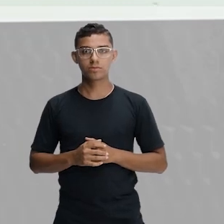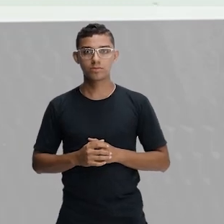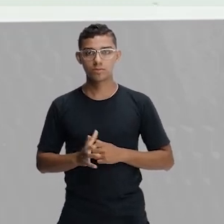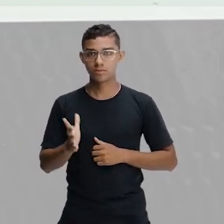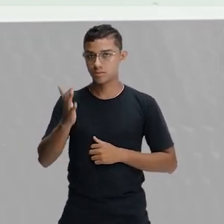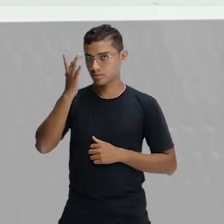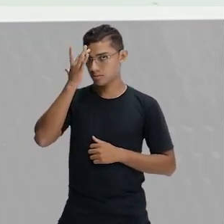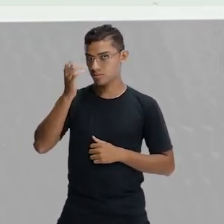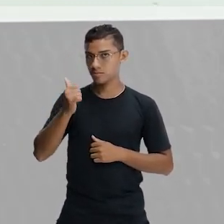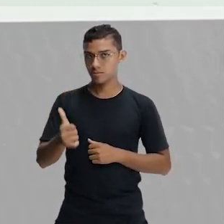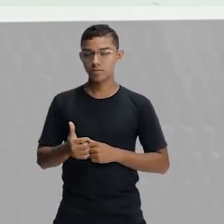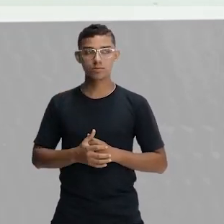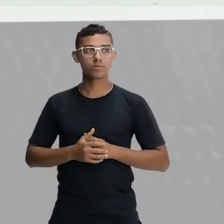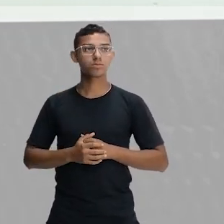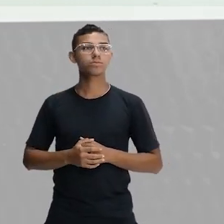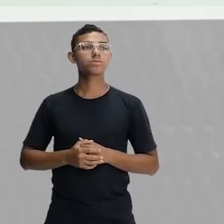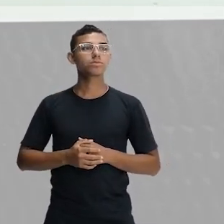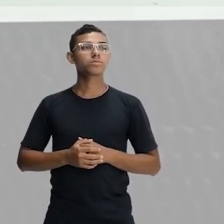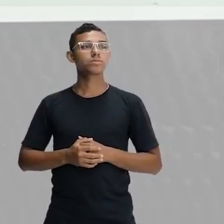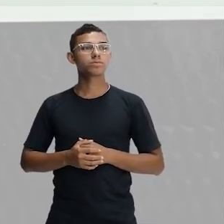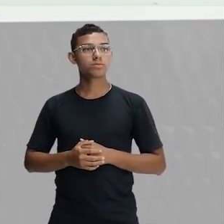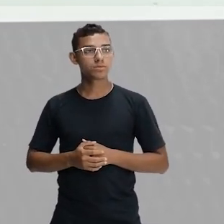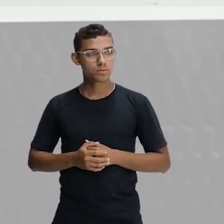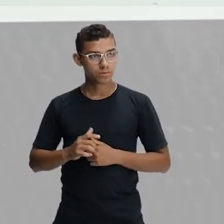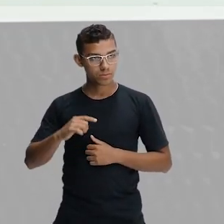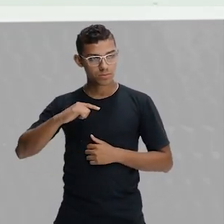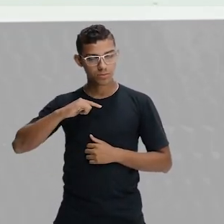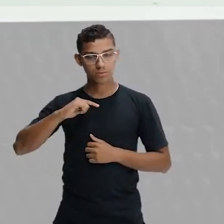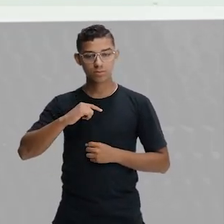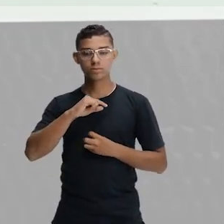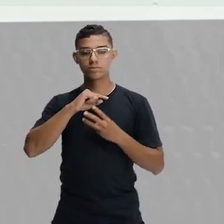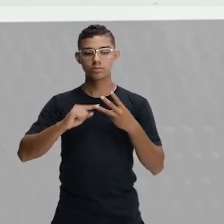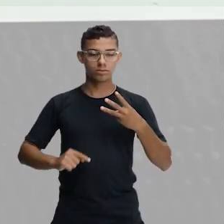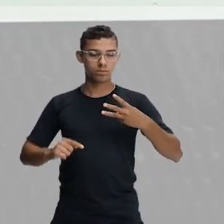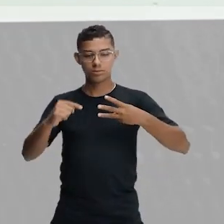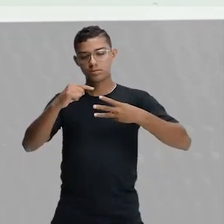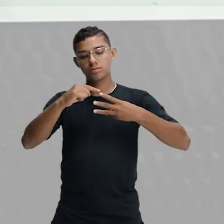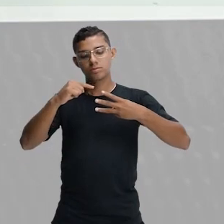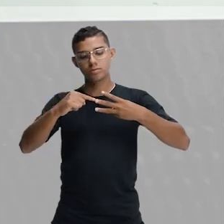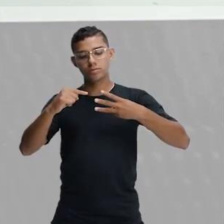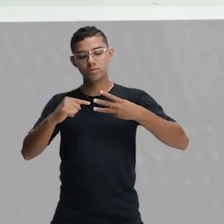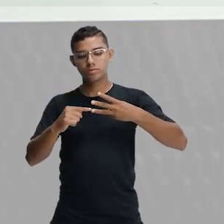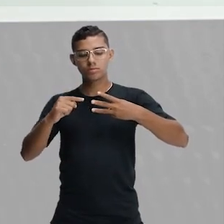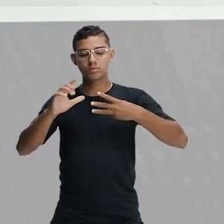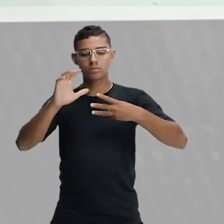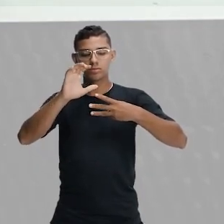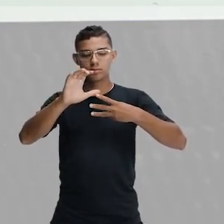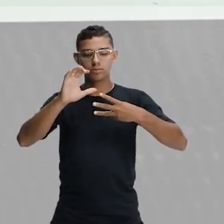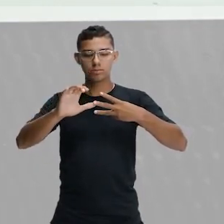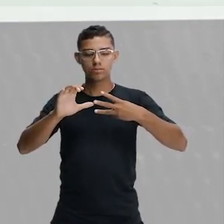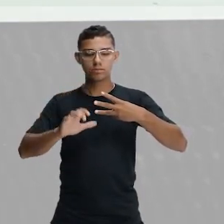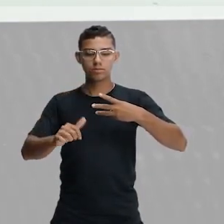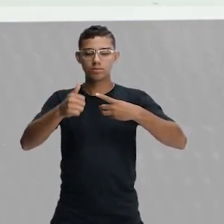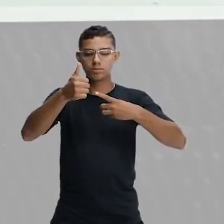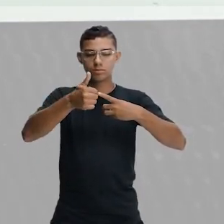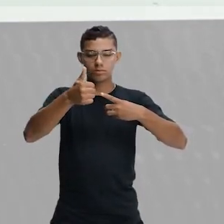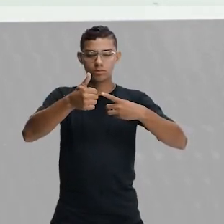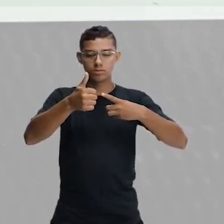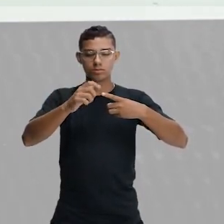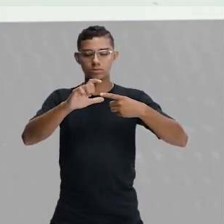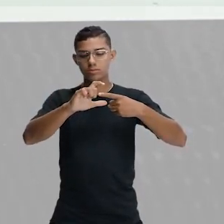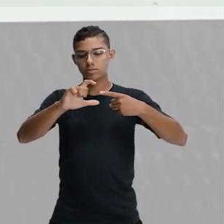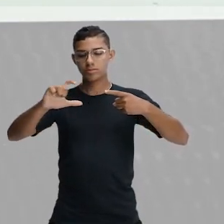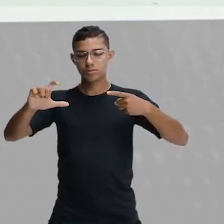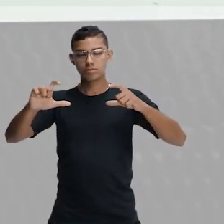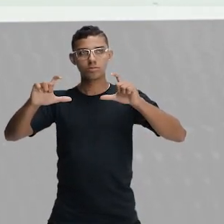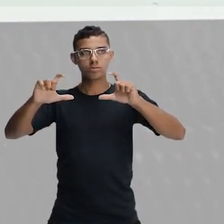Certinho? Então, nós temos aqui 3 processos de eletrização. Certo? O primeiro processo de